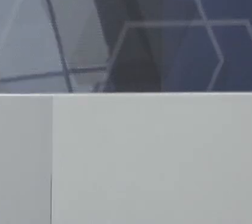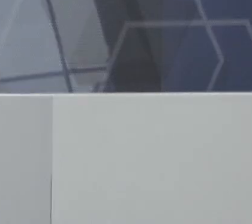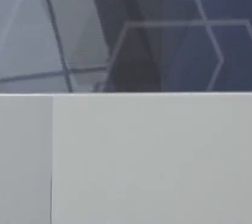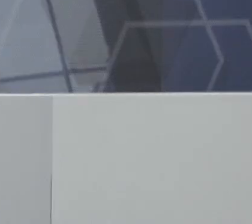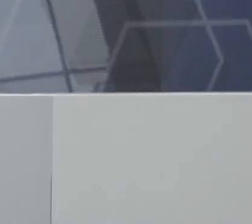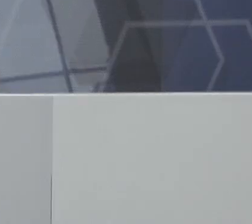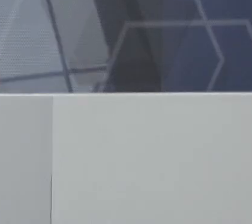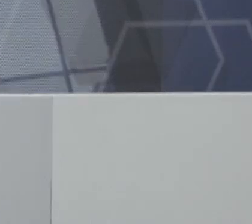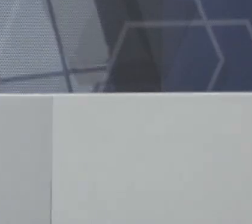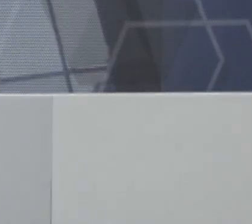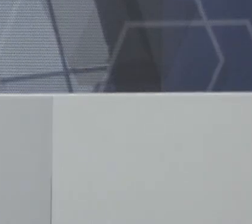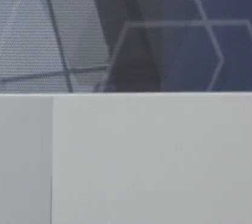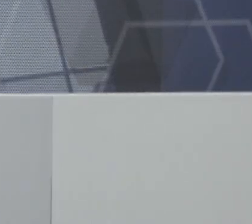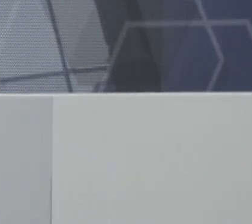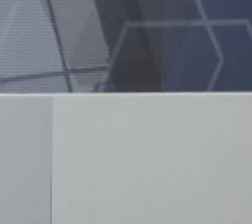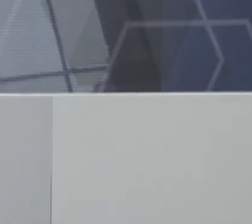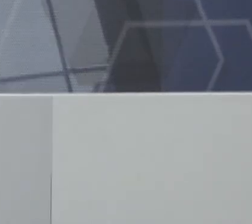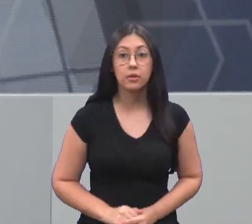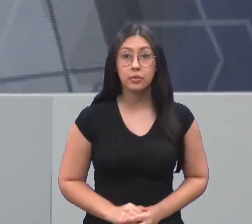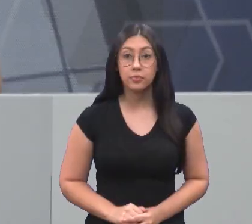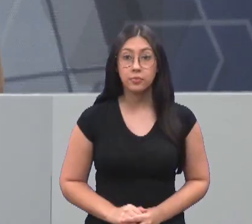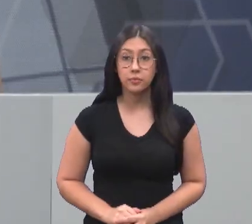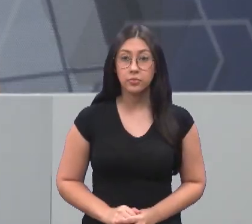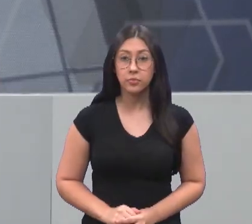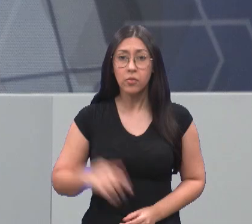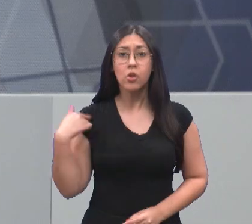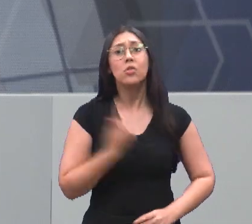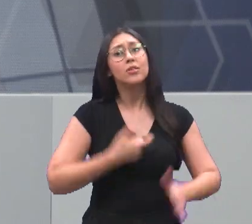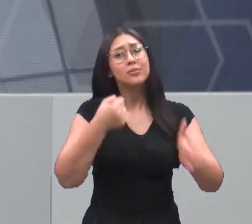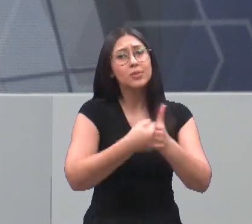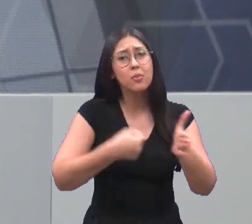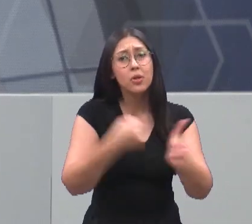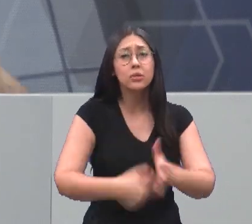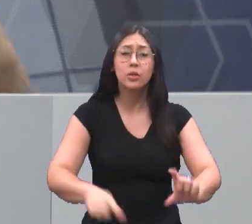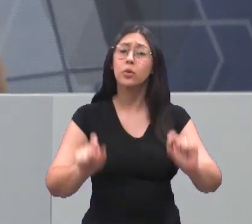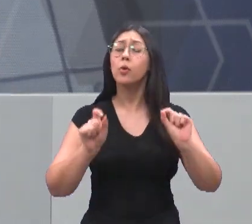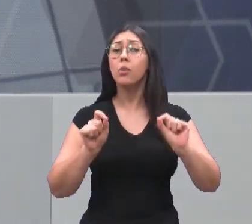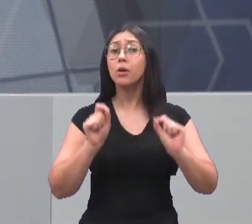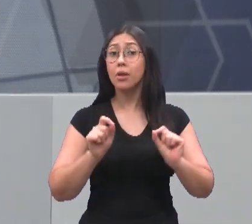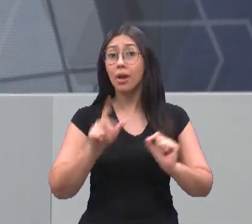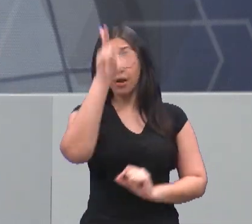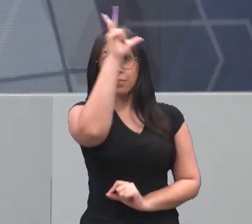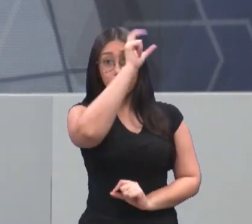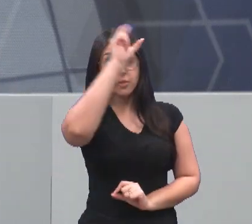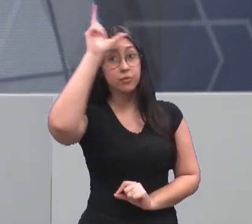lutando por uma simples questão, que a prefeitura,